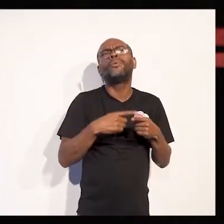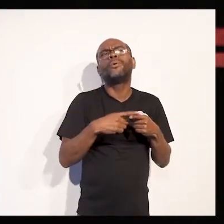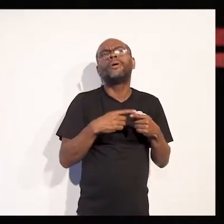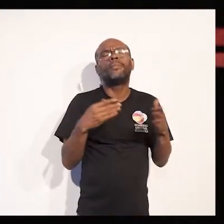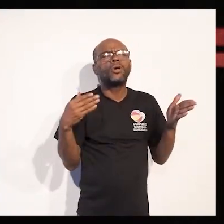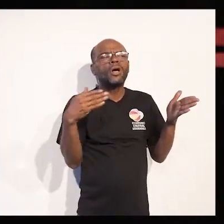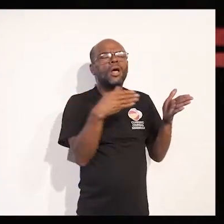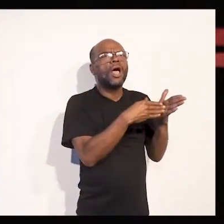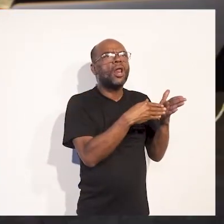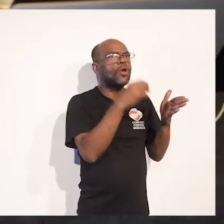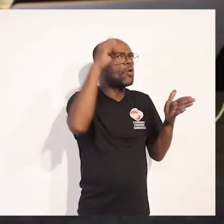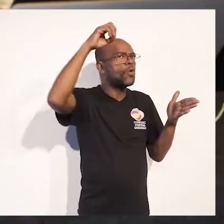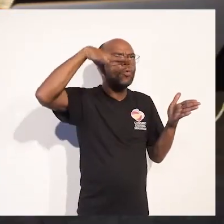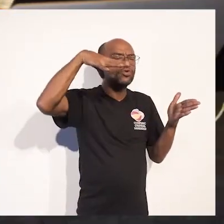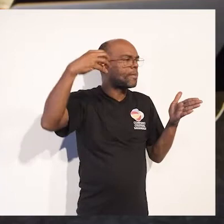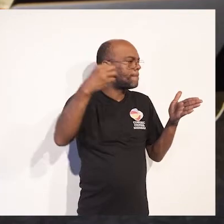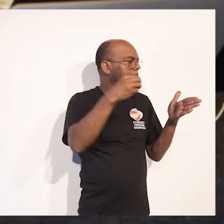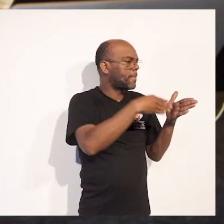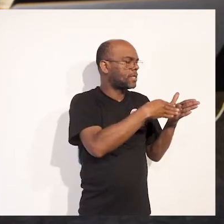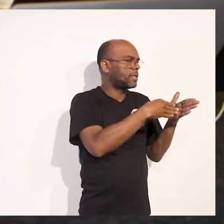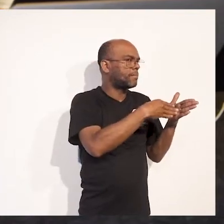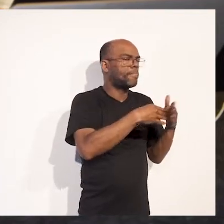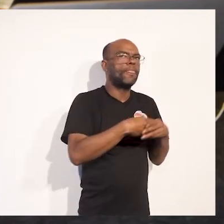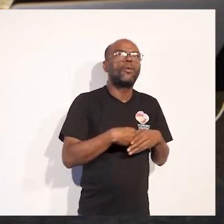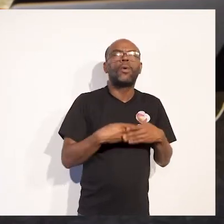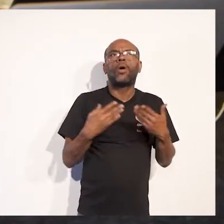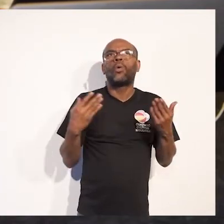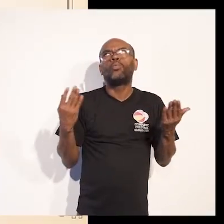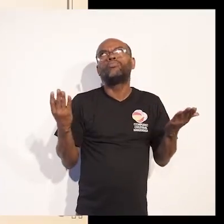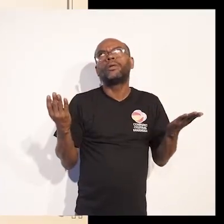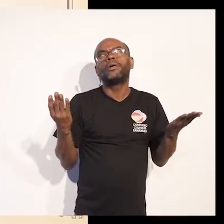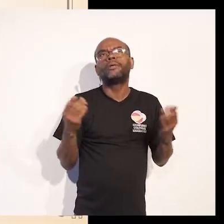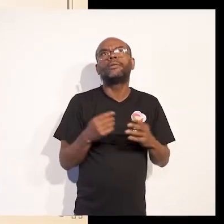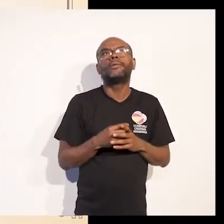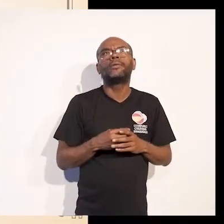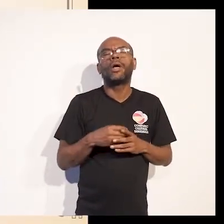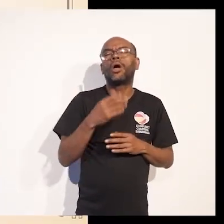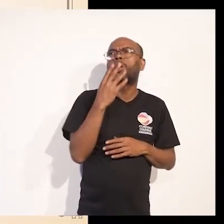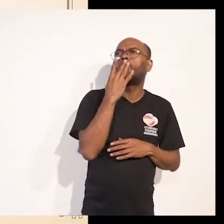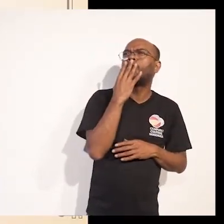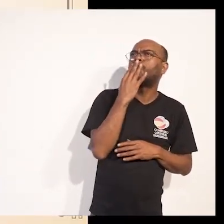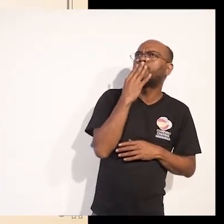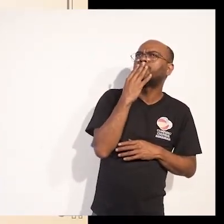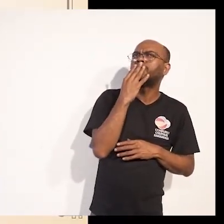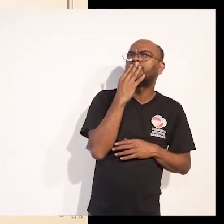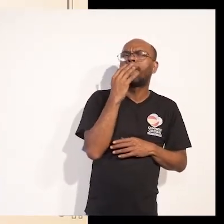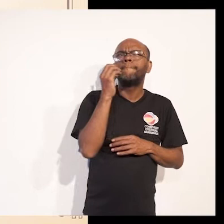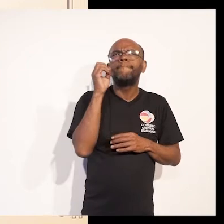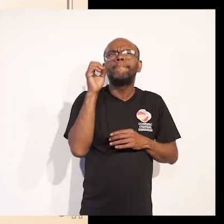não passa por ela. Uma outra categoria que ele chama de cores